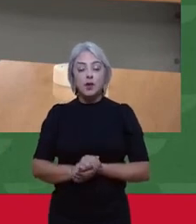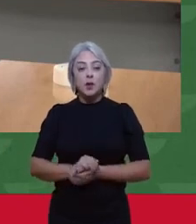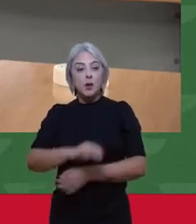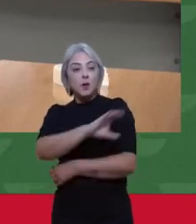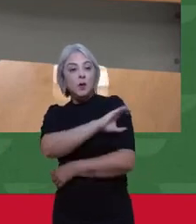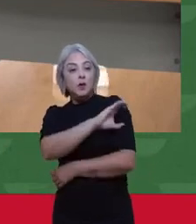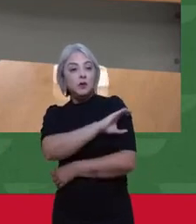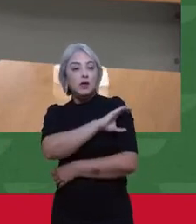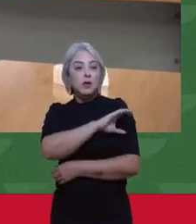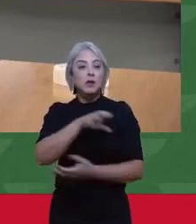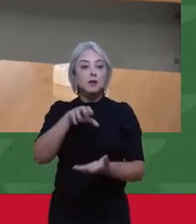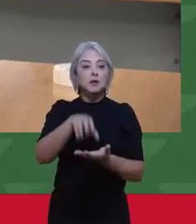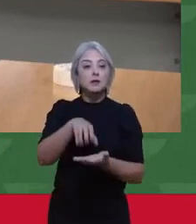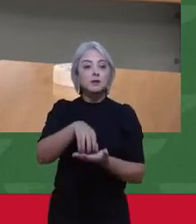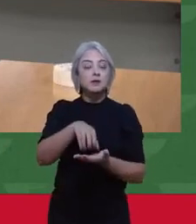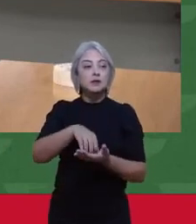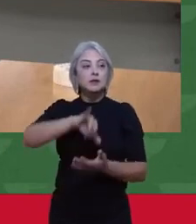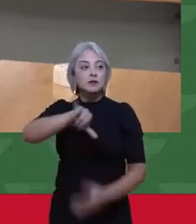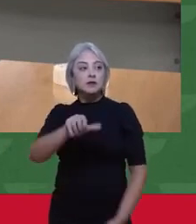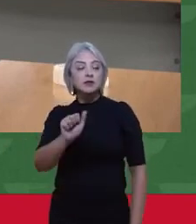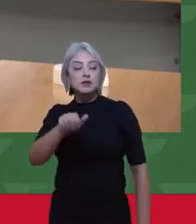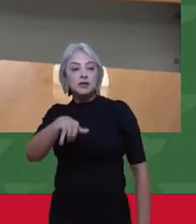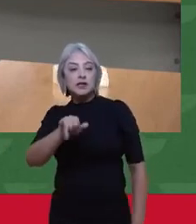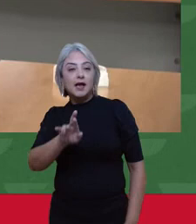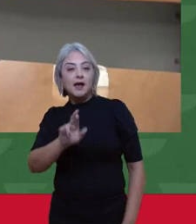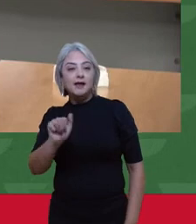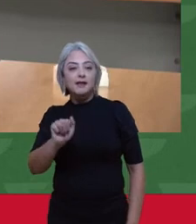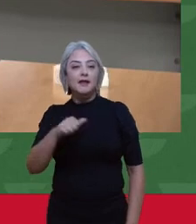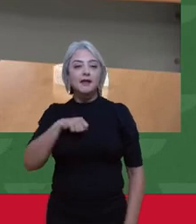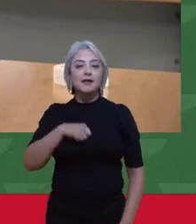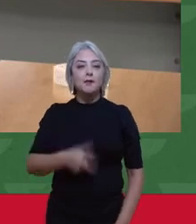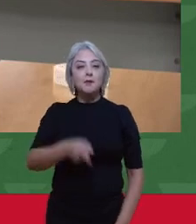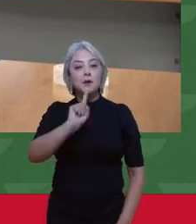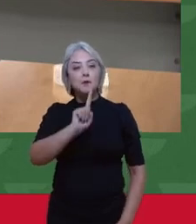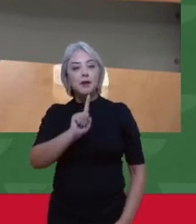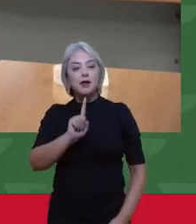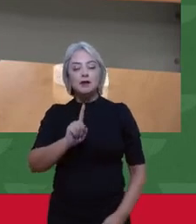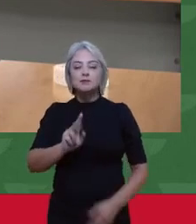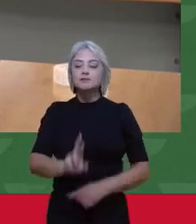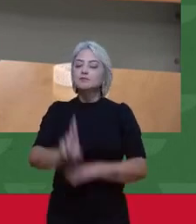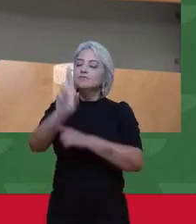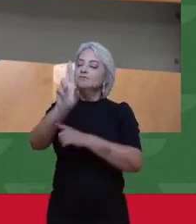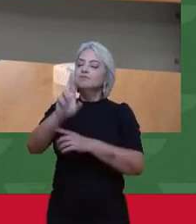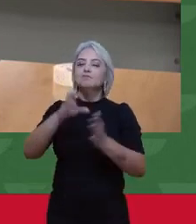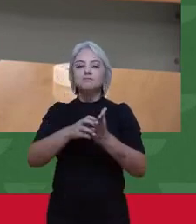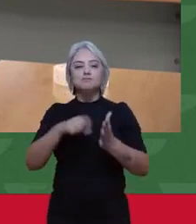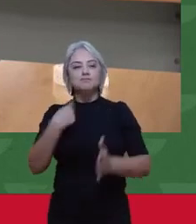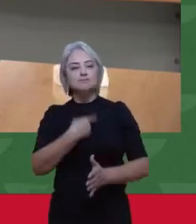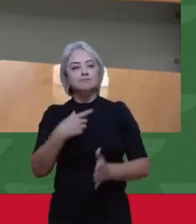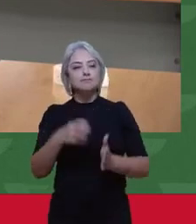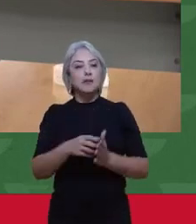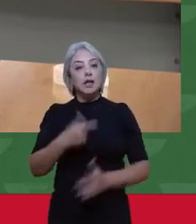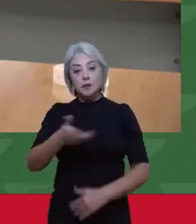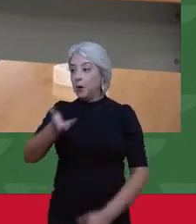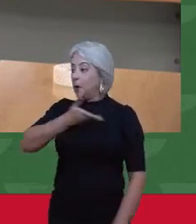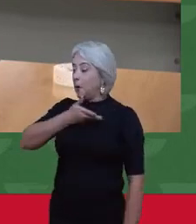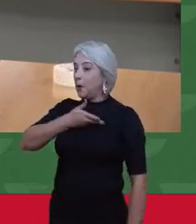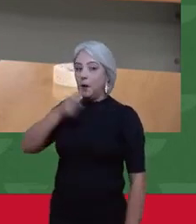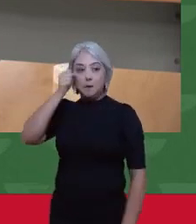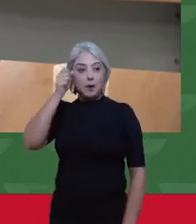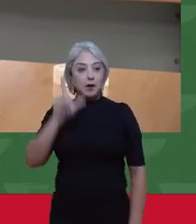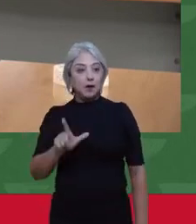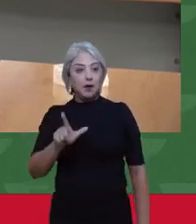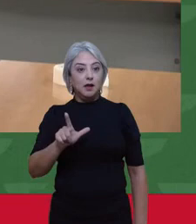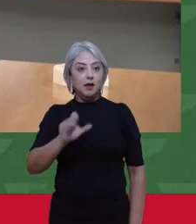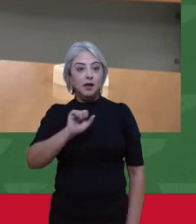coordenadora da setorial, Janaína, para nessa primeira rodada que representa o nosso partido, depois eu já passo para as colegas deputadas Maria do Rosário